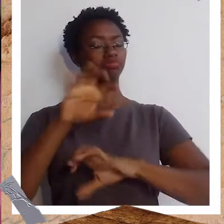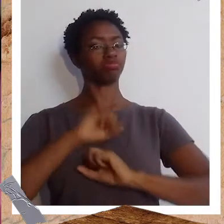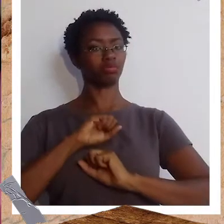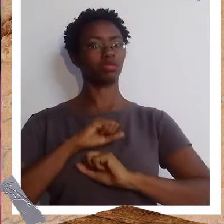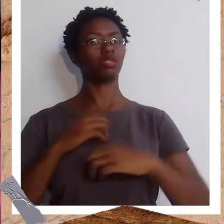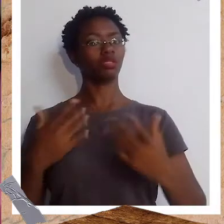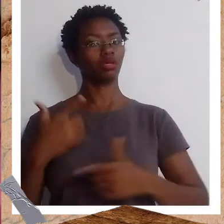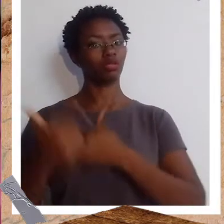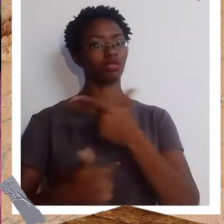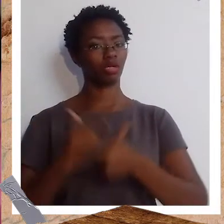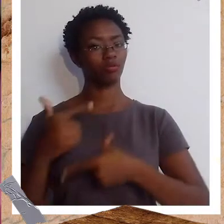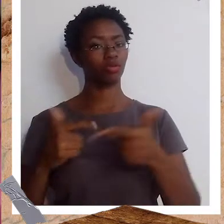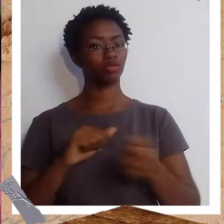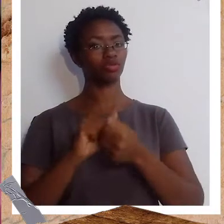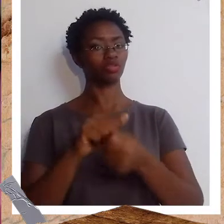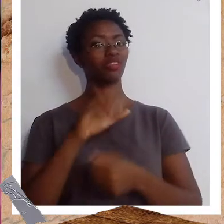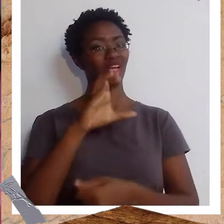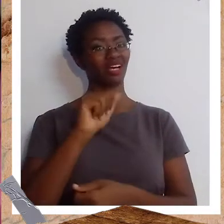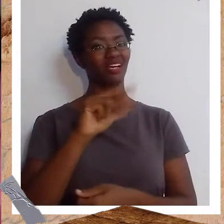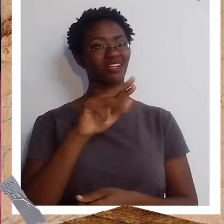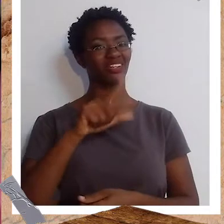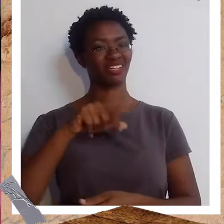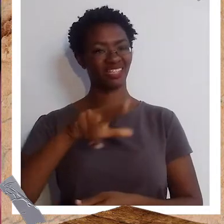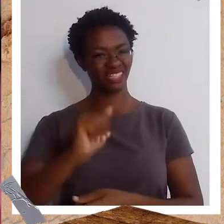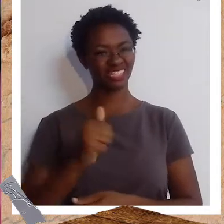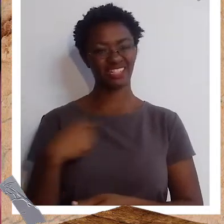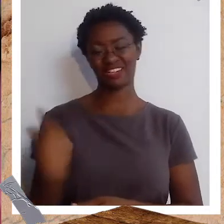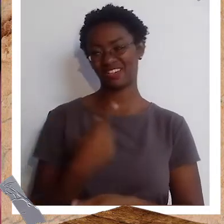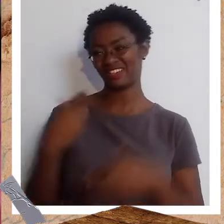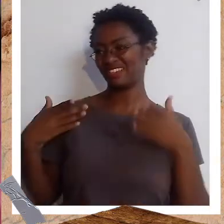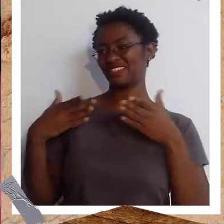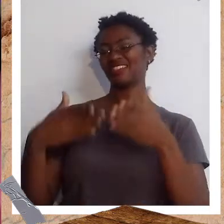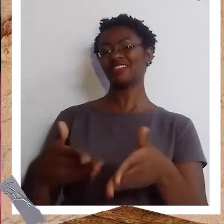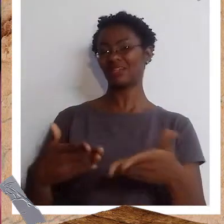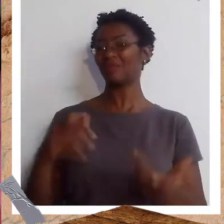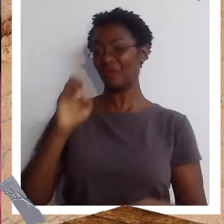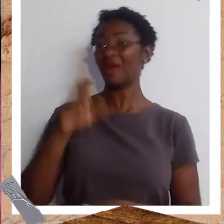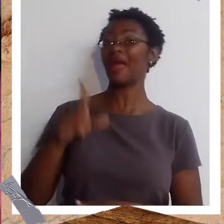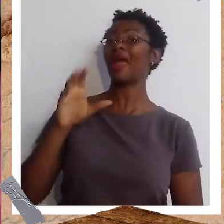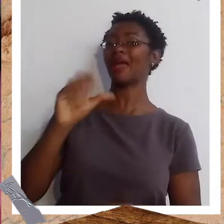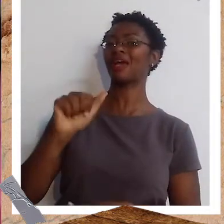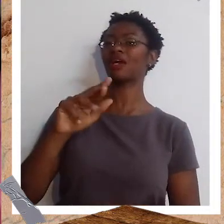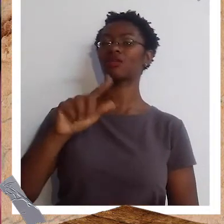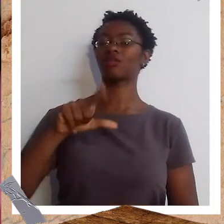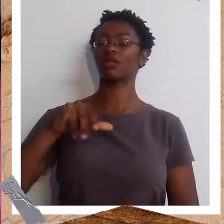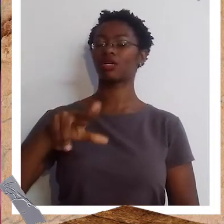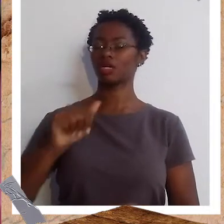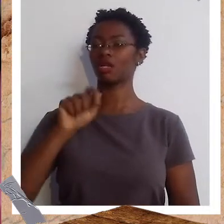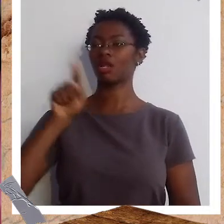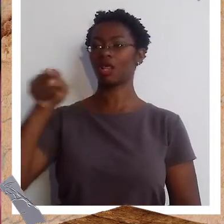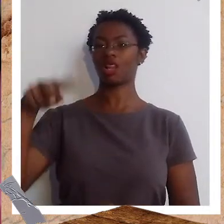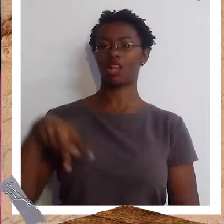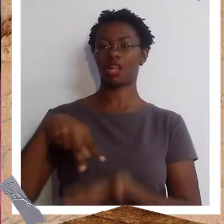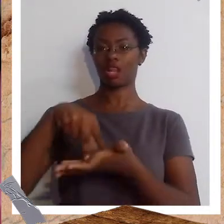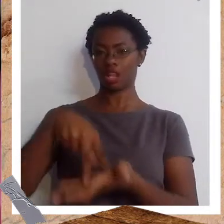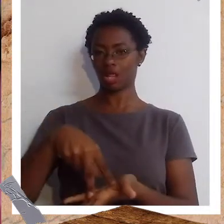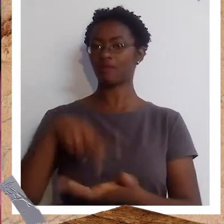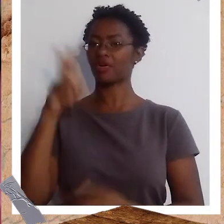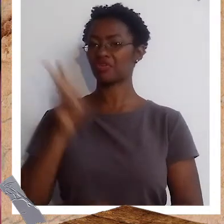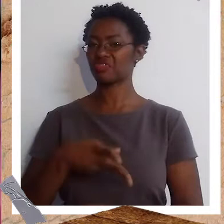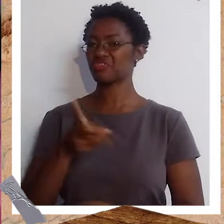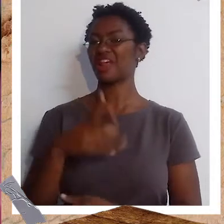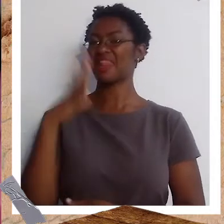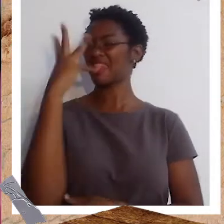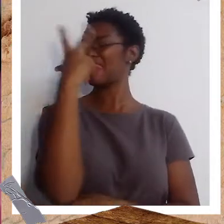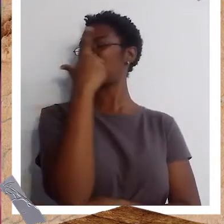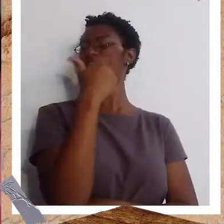lá com Carolina, quer dizer, nós não, a Carolina é que entra, né? Eu e Hélio, assim, é Carolina que está lá, e ela vai ficar bem plena e bem bonita